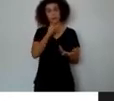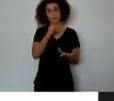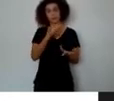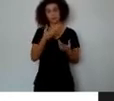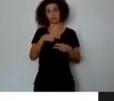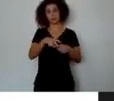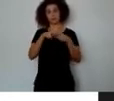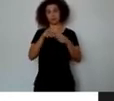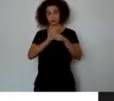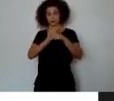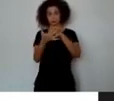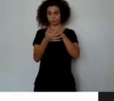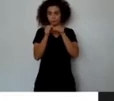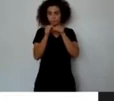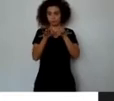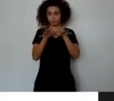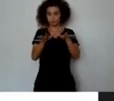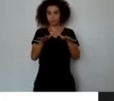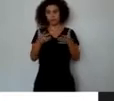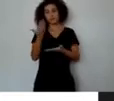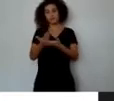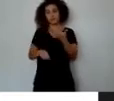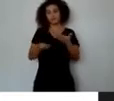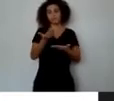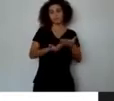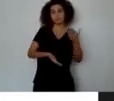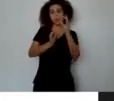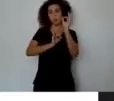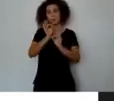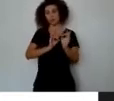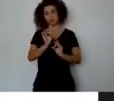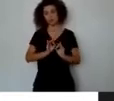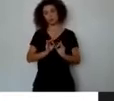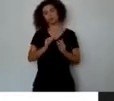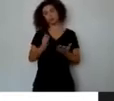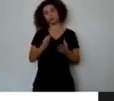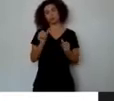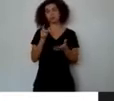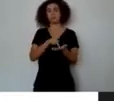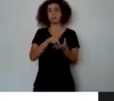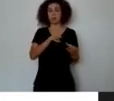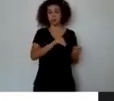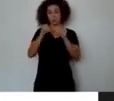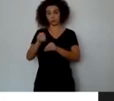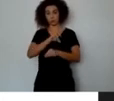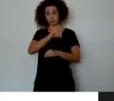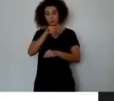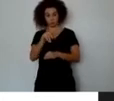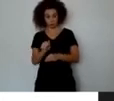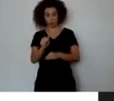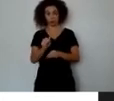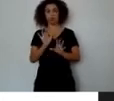à pandemia, impediu muitos projetos, mas só adiou, né, porque, de qualquer forma, a gente vai